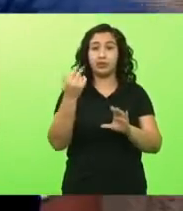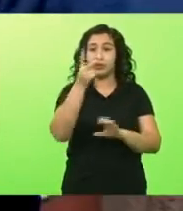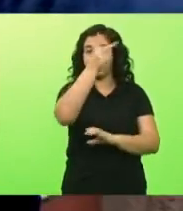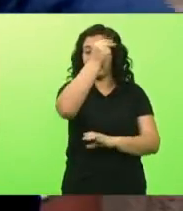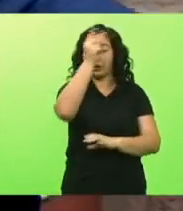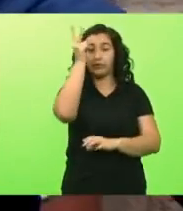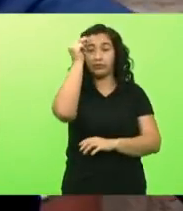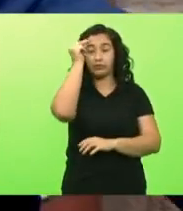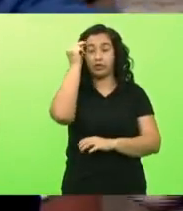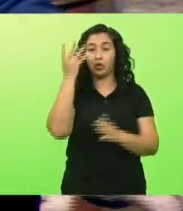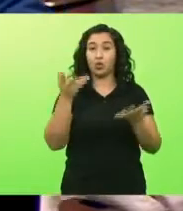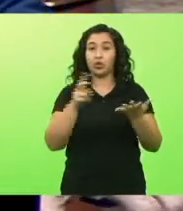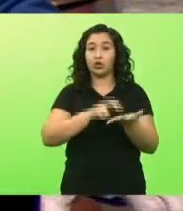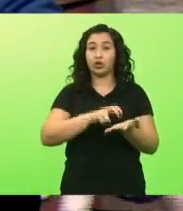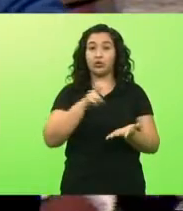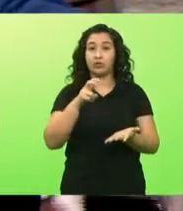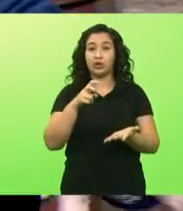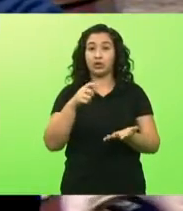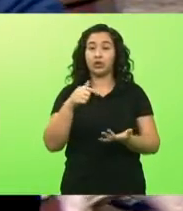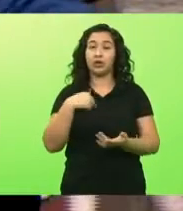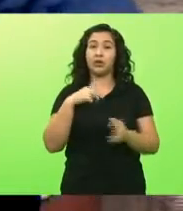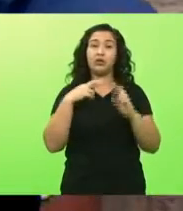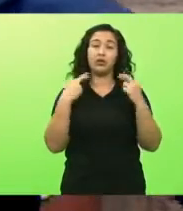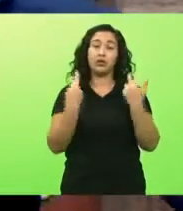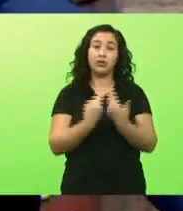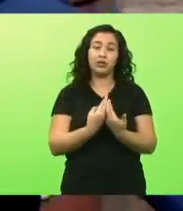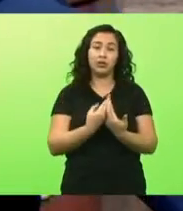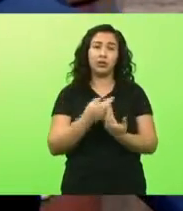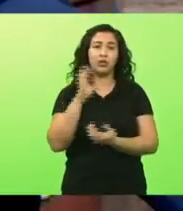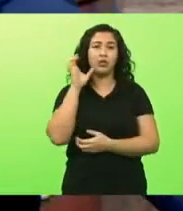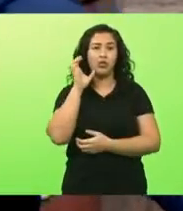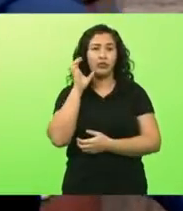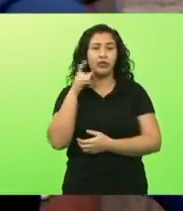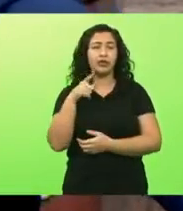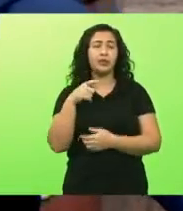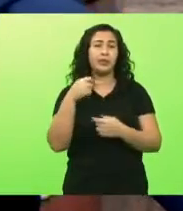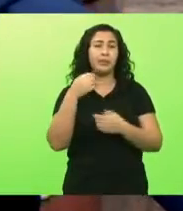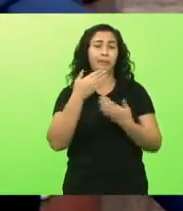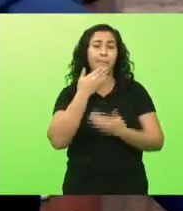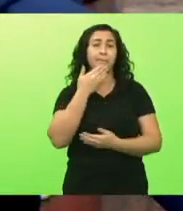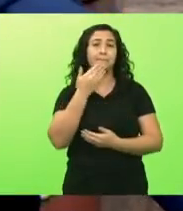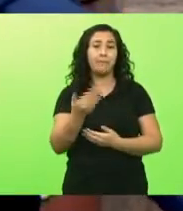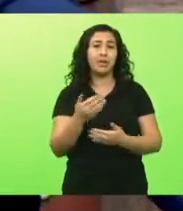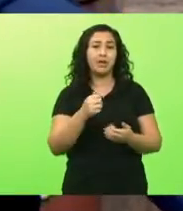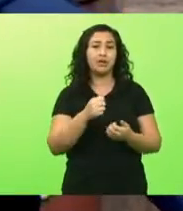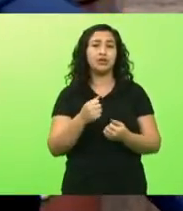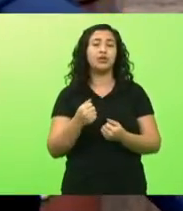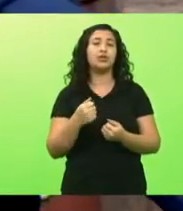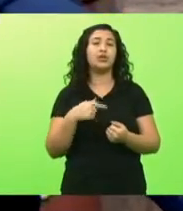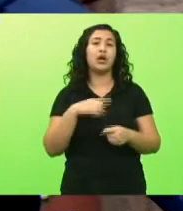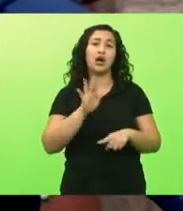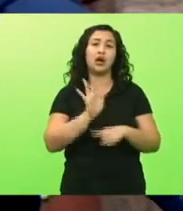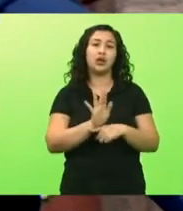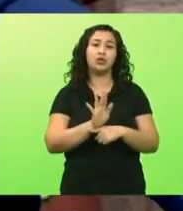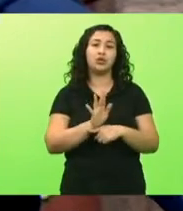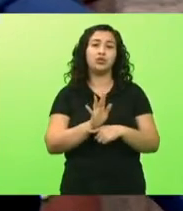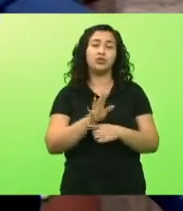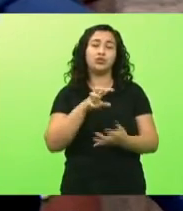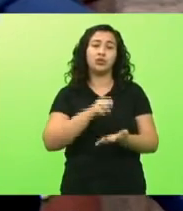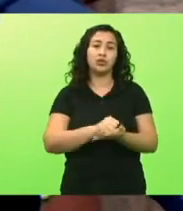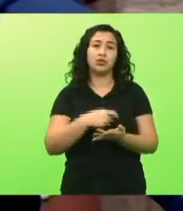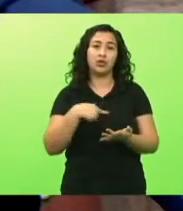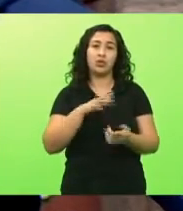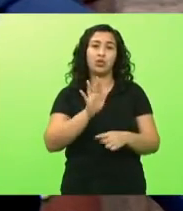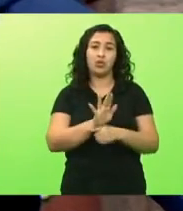Murialdo. Hoje de manhã eu estava em audiência e, ouvindo ela, ele também está solicitando o nosso apoio. E eu quero deixar aqui registrado o meu apoio